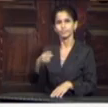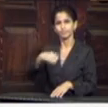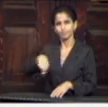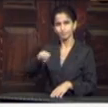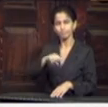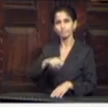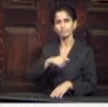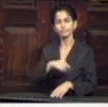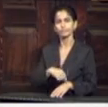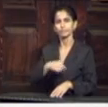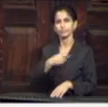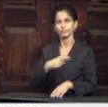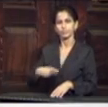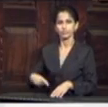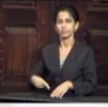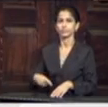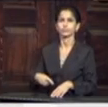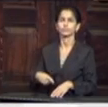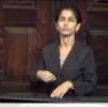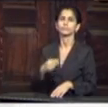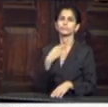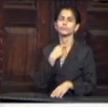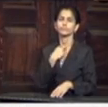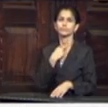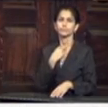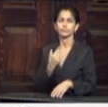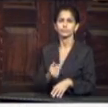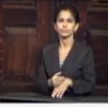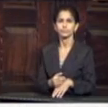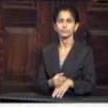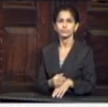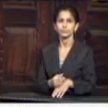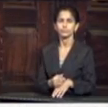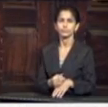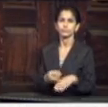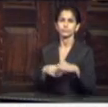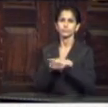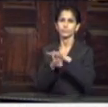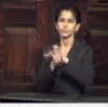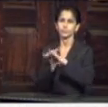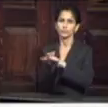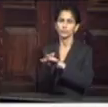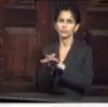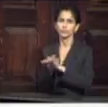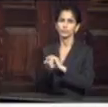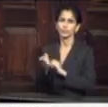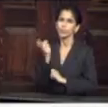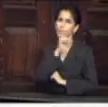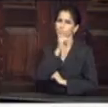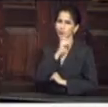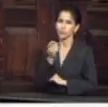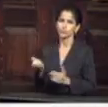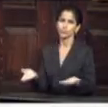nós não podemos nos acostumar com a mentira.